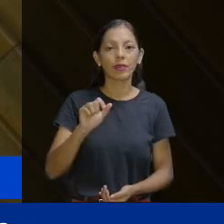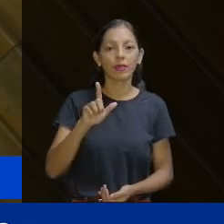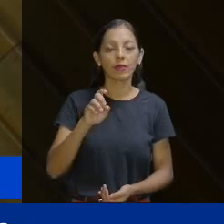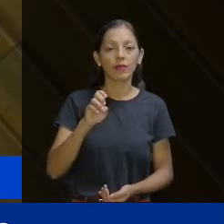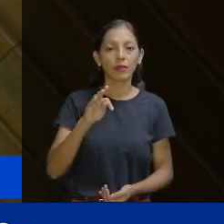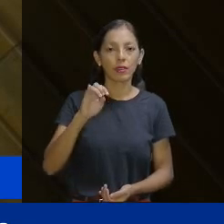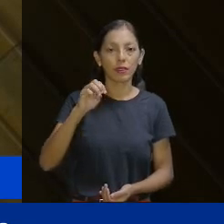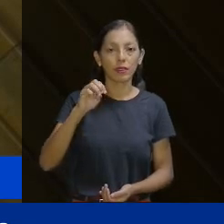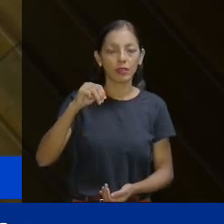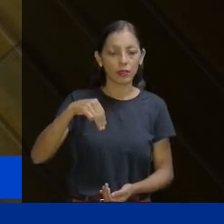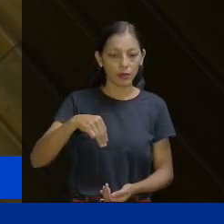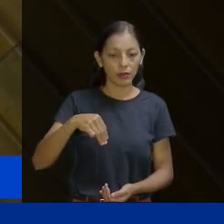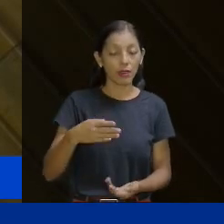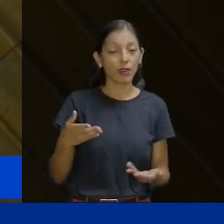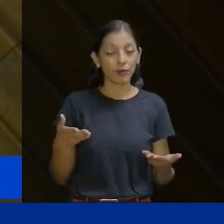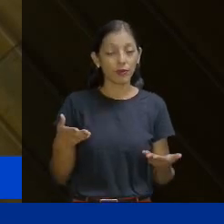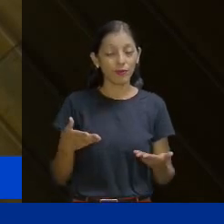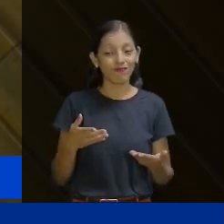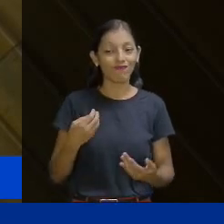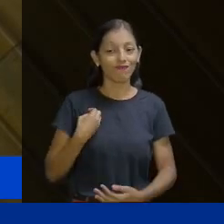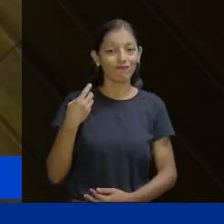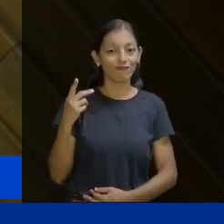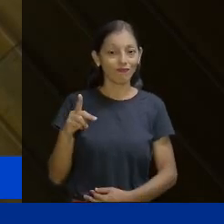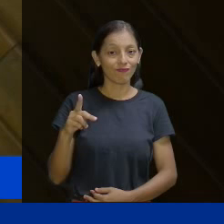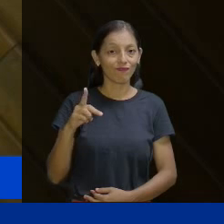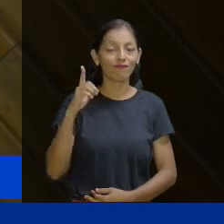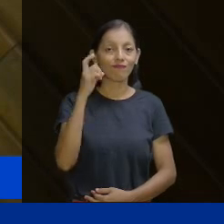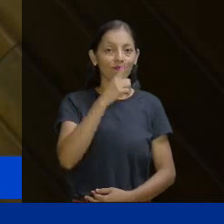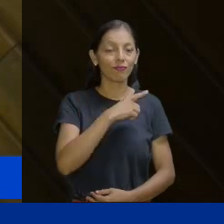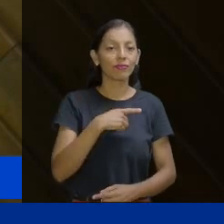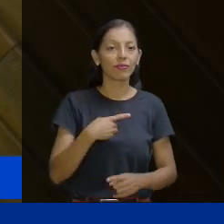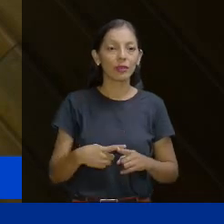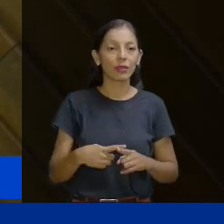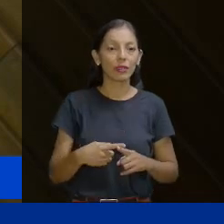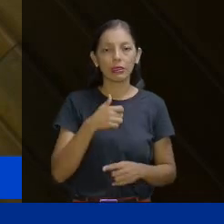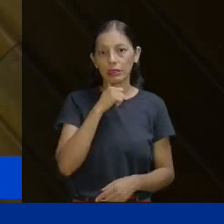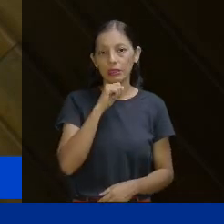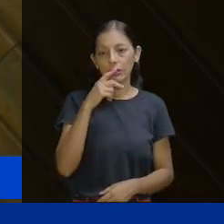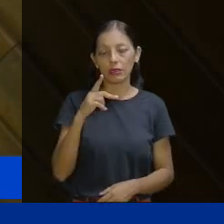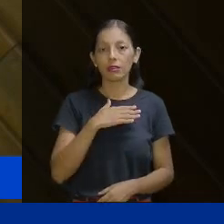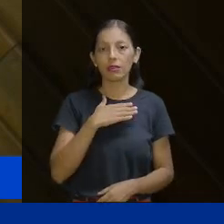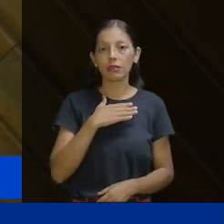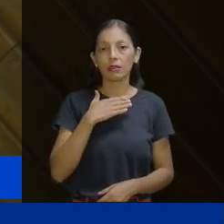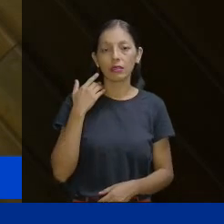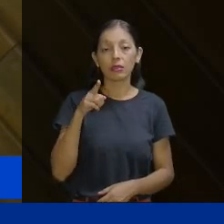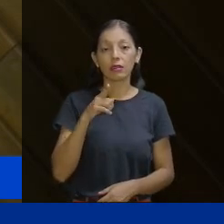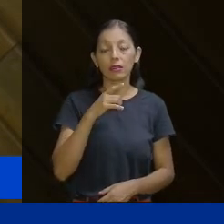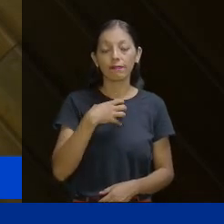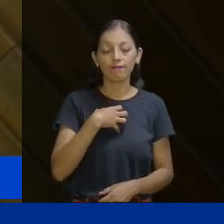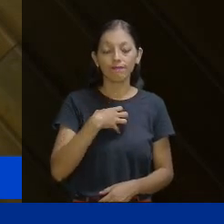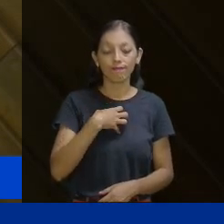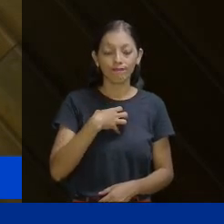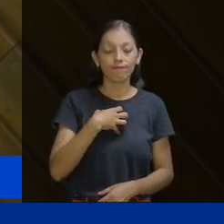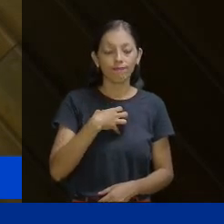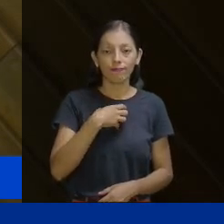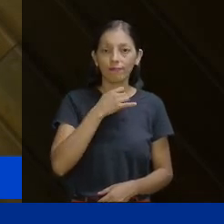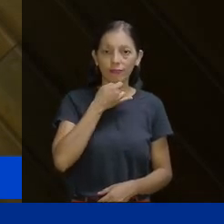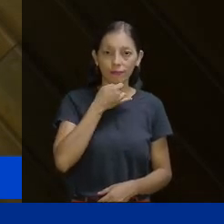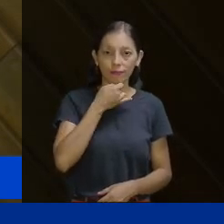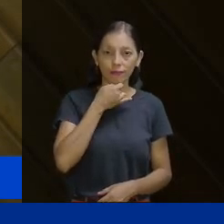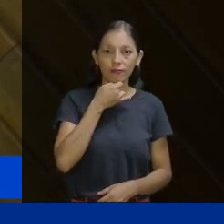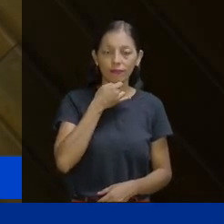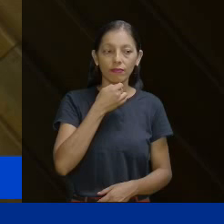está passando por um momento difícil, né, com a perda da mãe dele, que viveu muito,